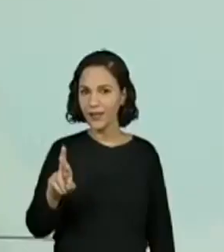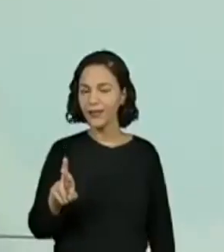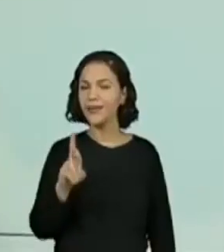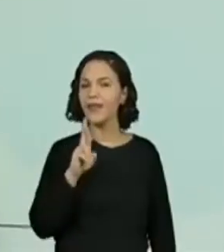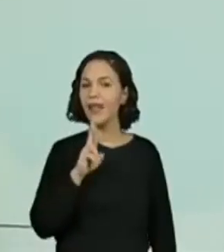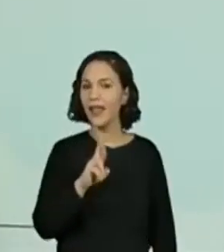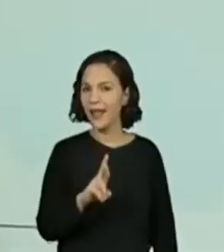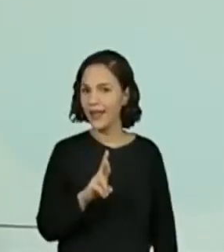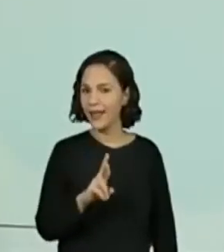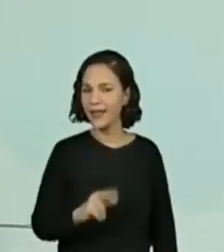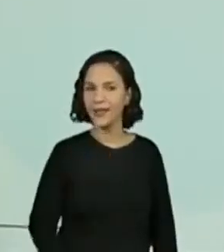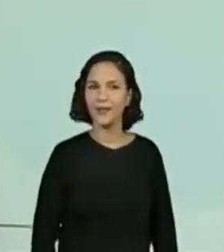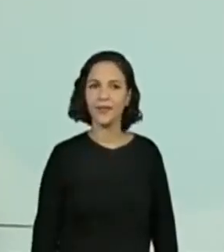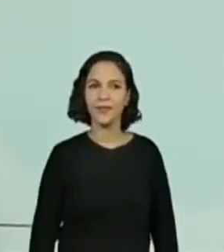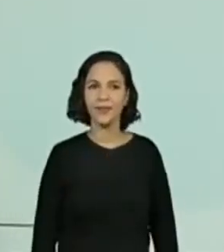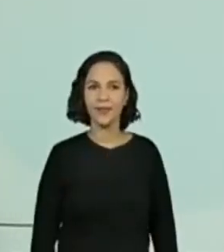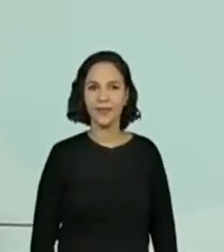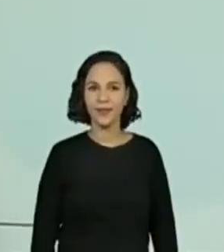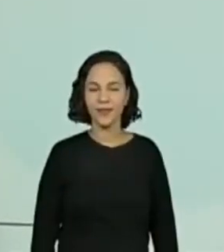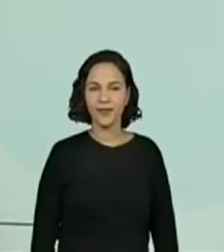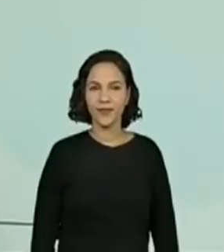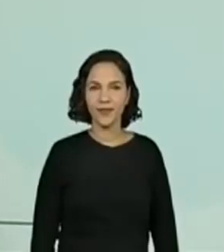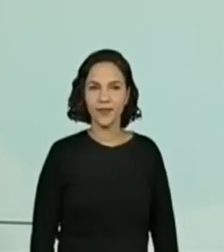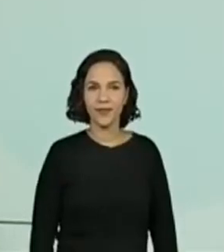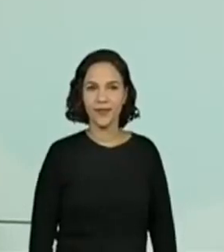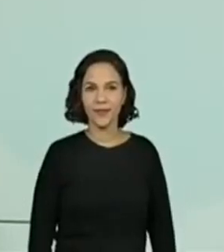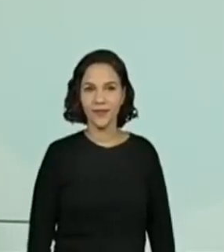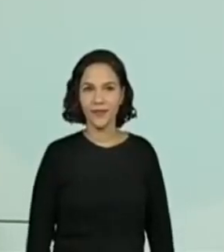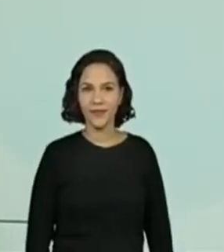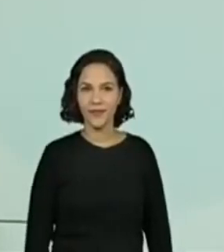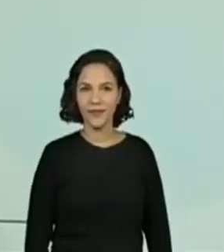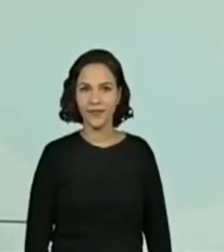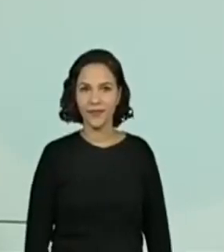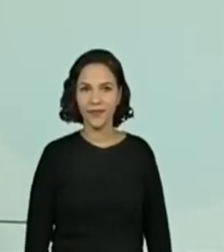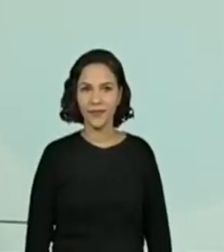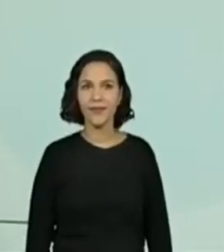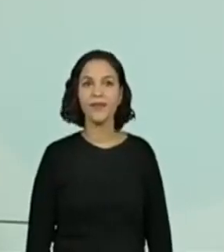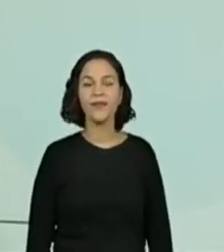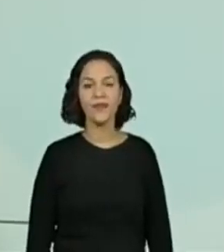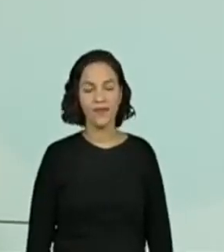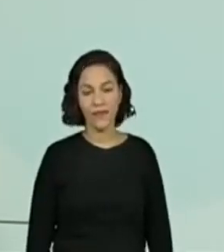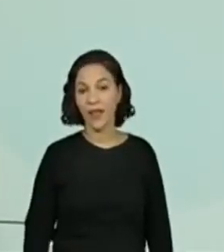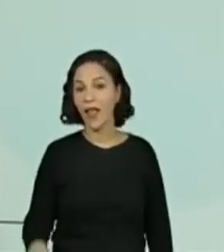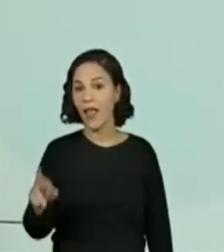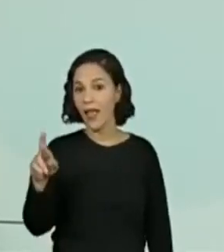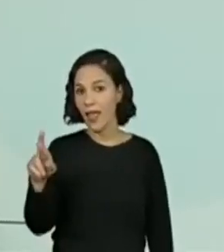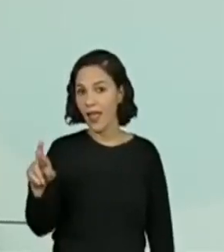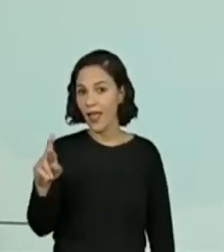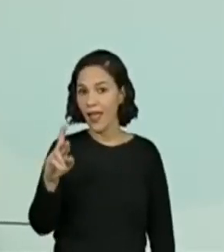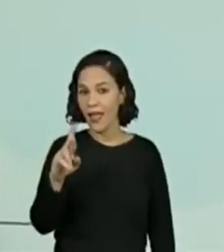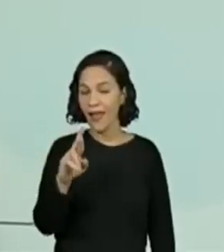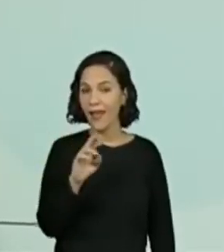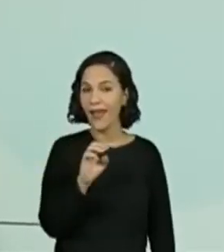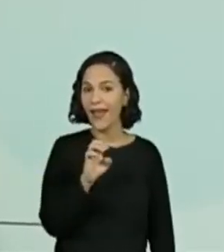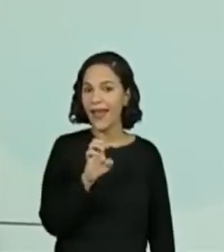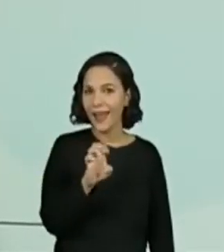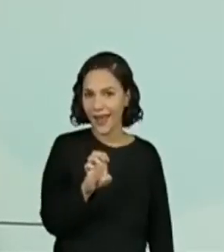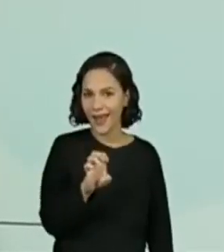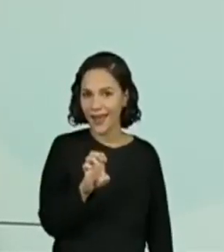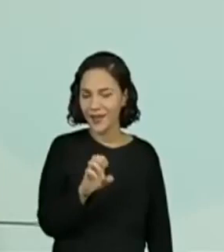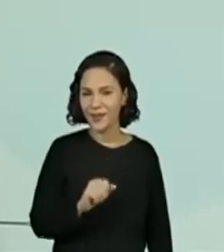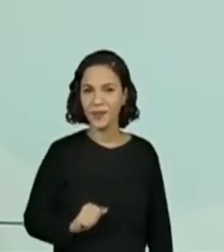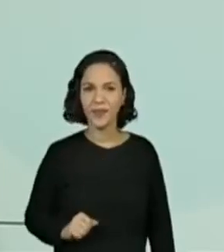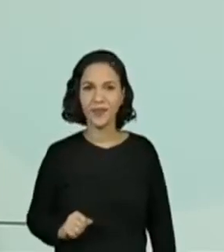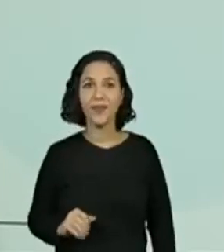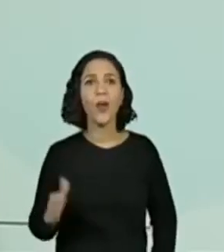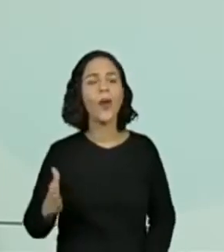De R. Dois R's. Isso. Escorrer. Escorrer. Agora